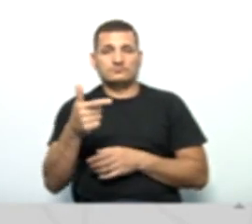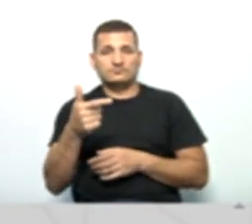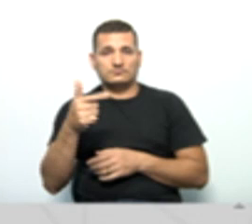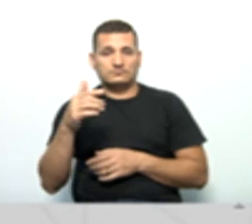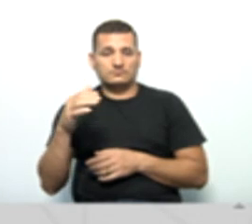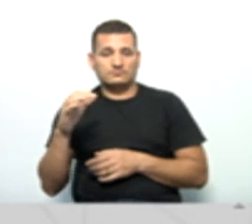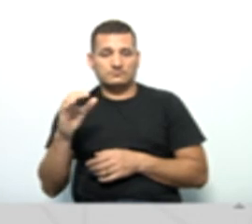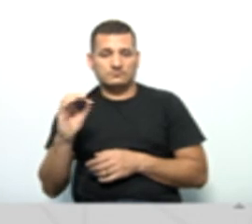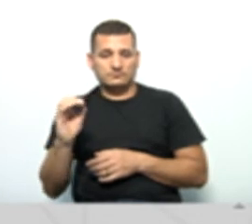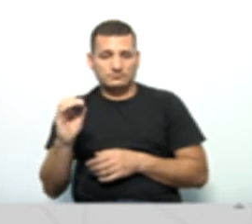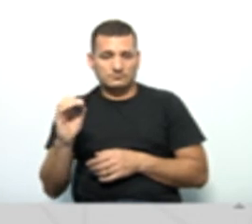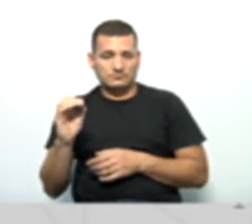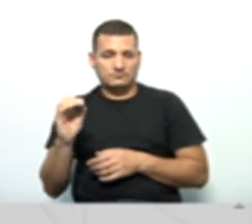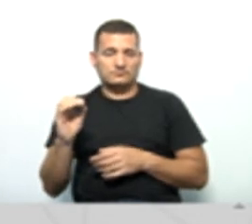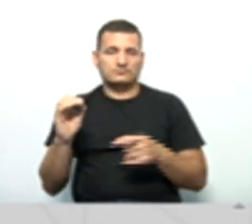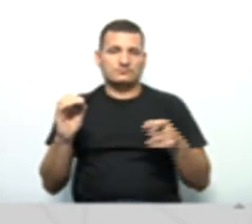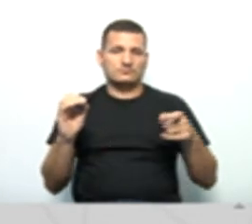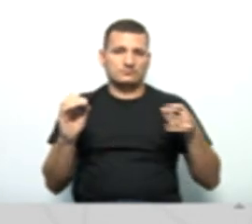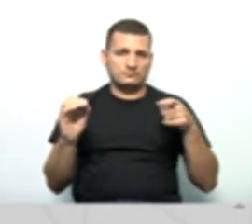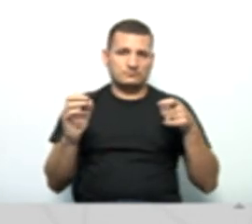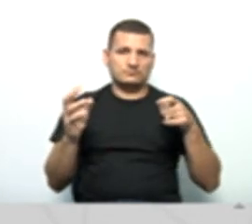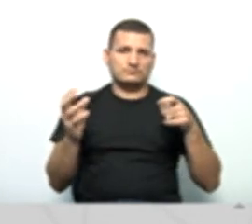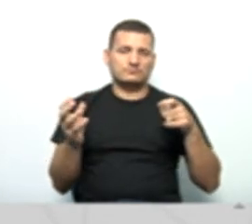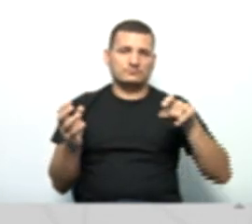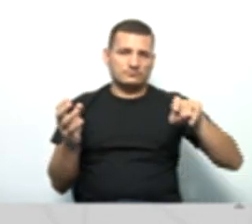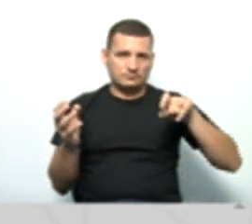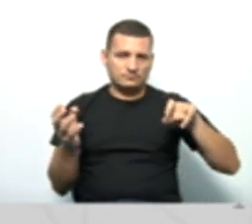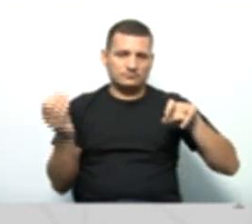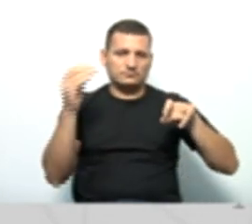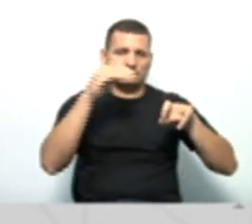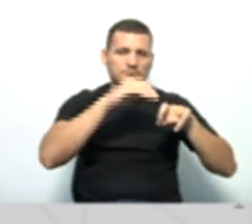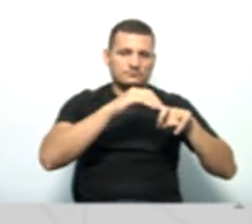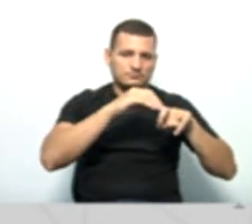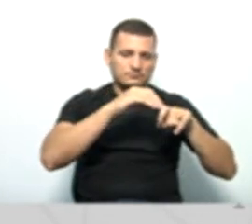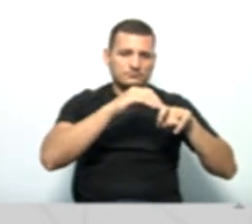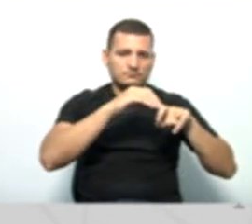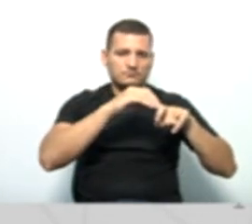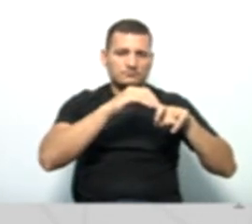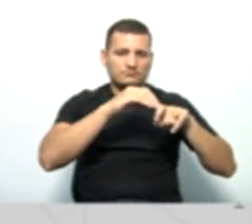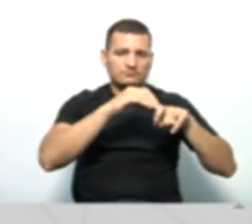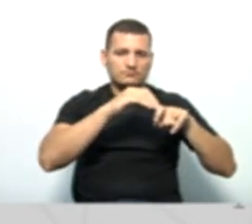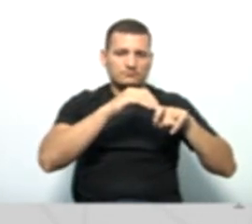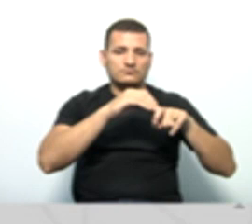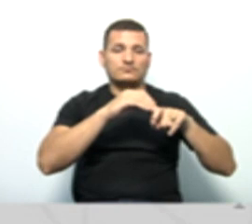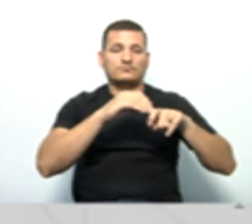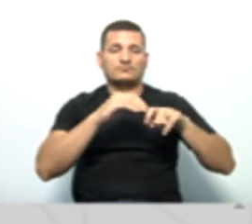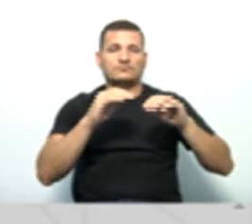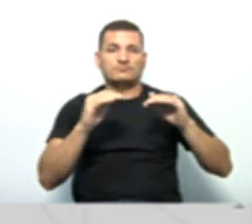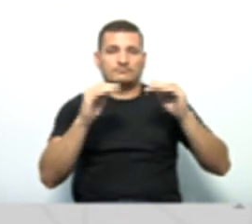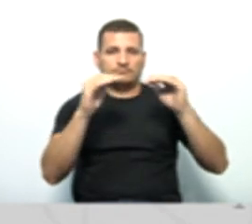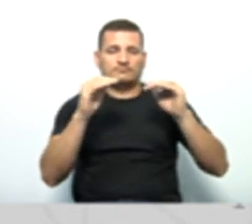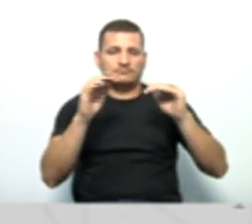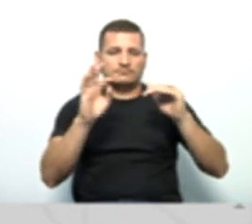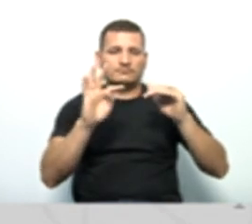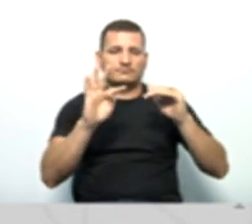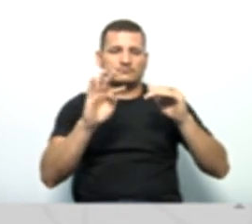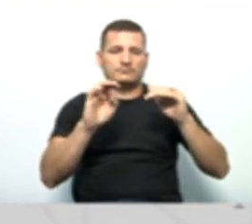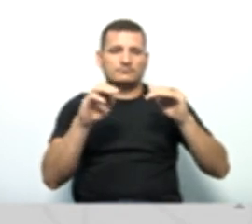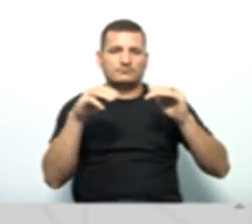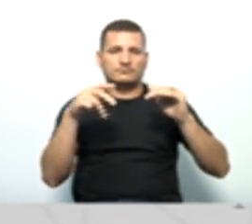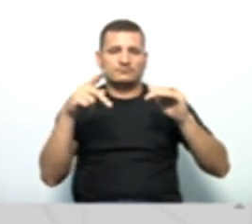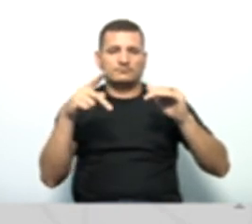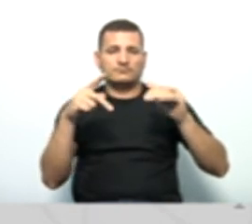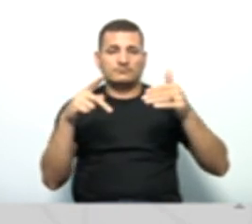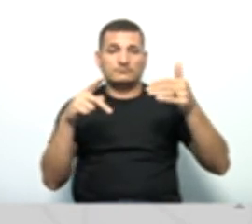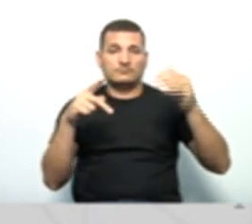contém 20. E aí eu peguei o do temp, tá vendo aqui, ó? Do temp, peguei aqui do temp, o